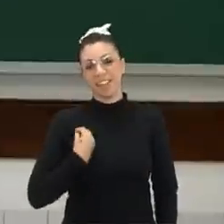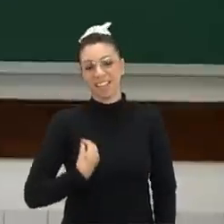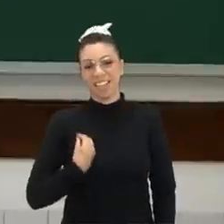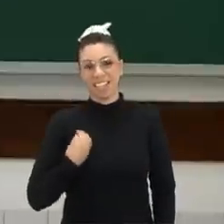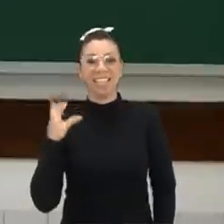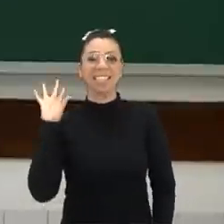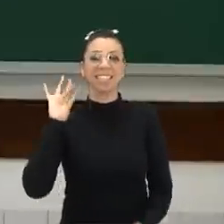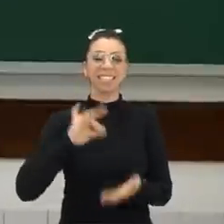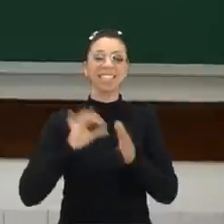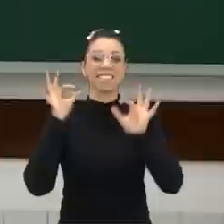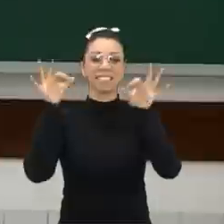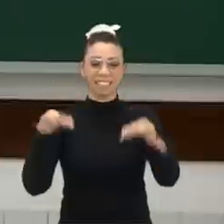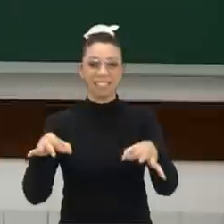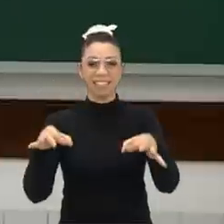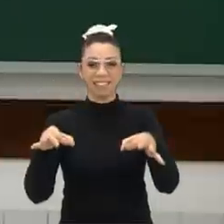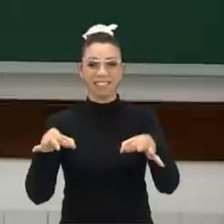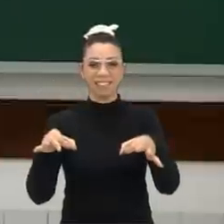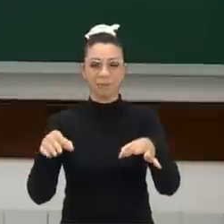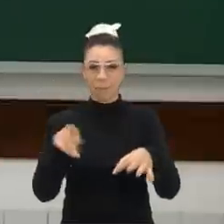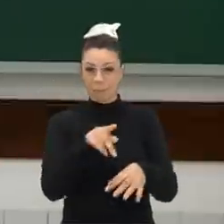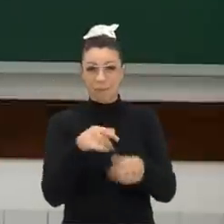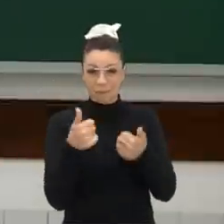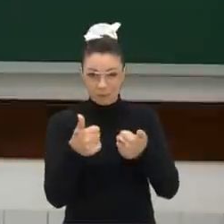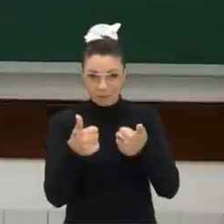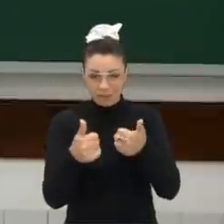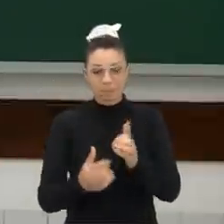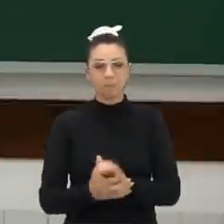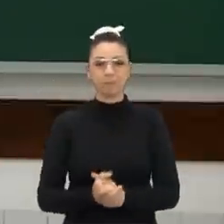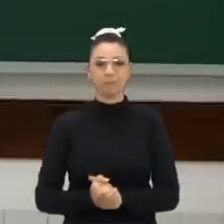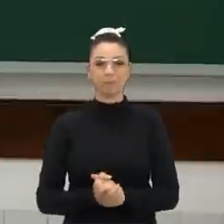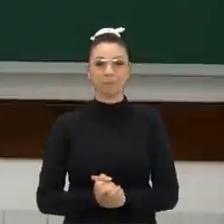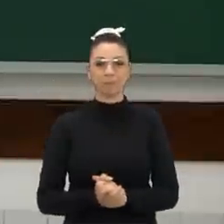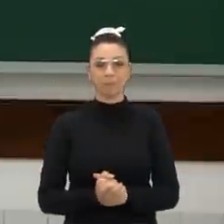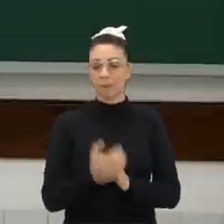vai estar registrada lá para os seus professores.